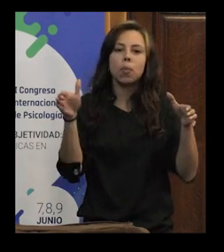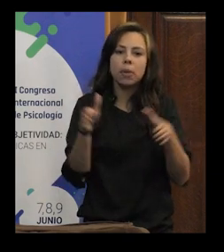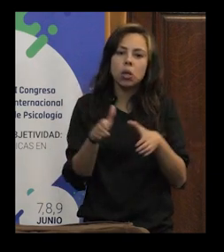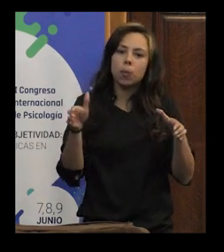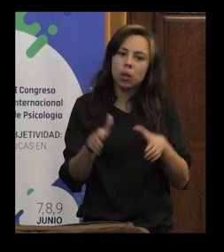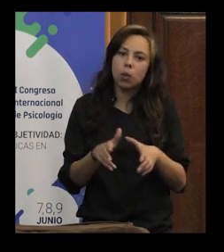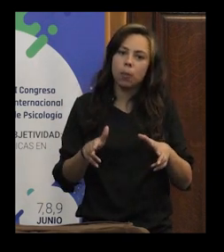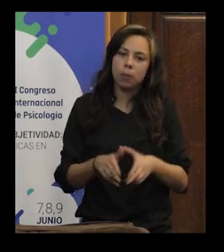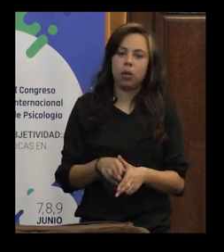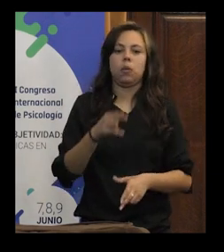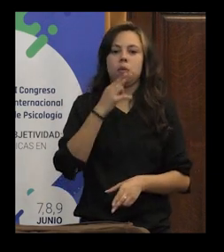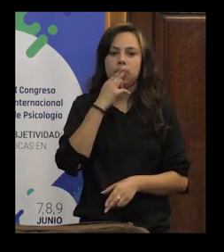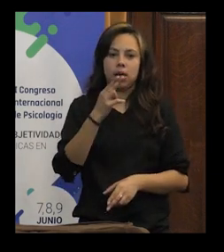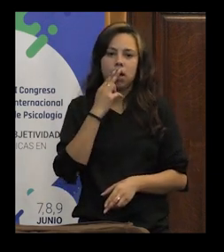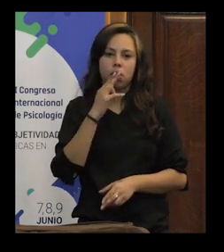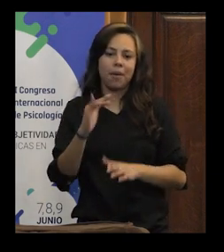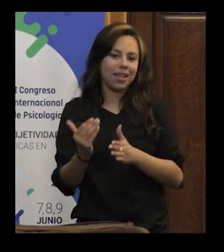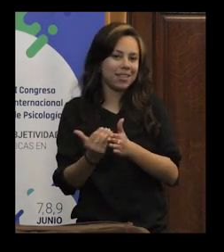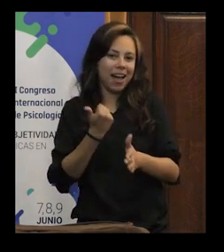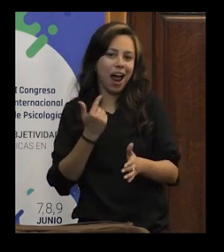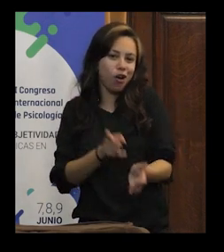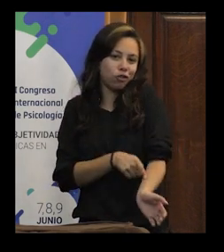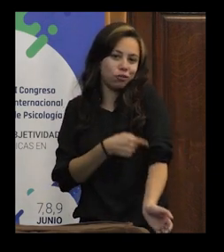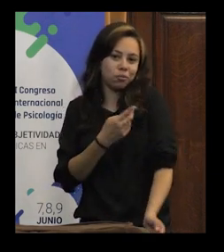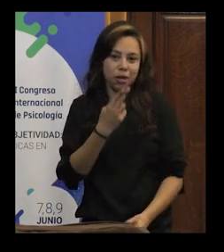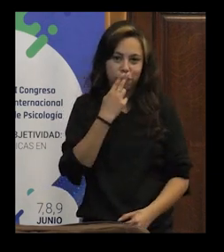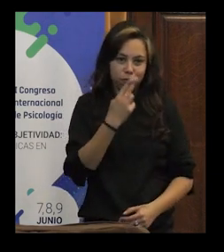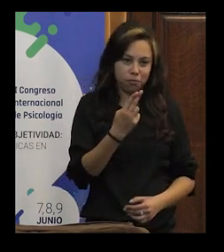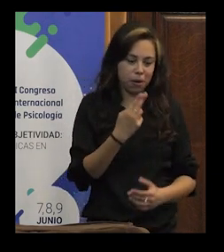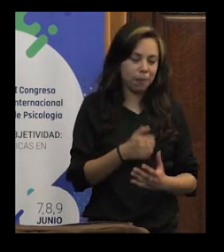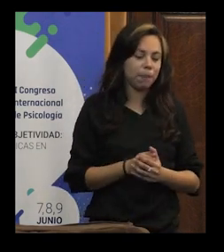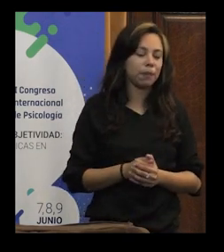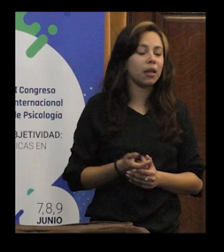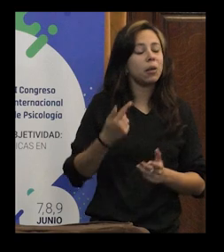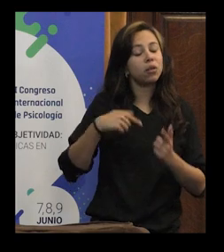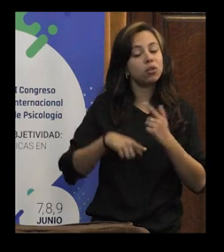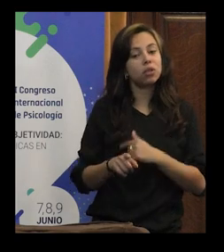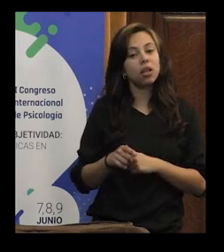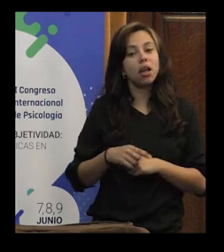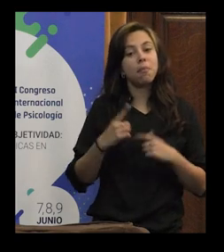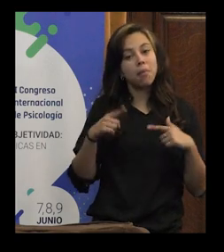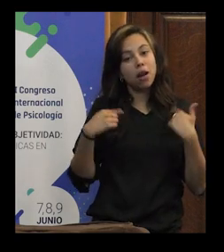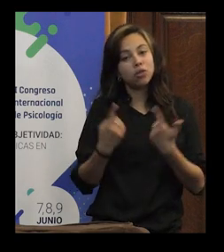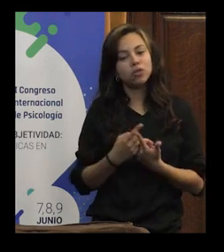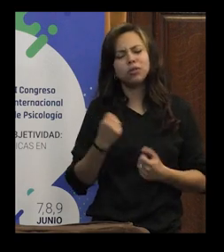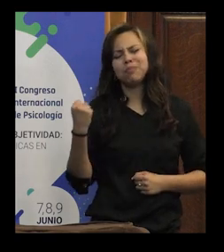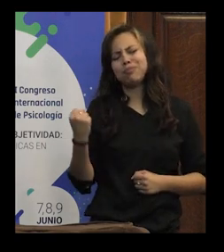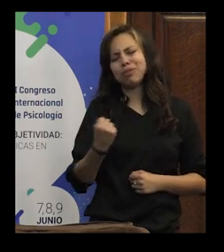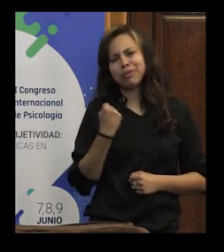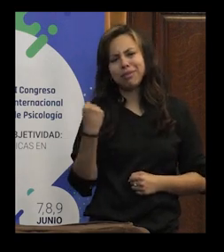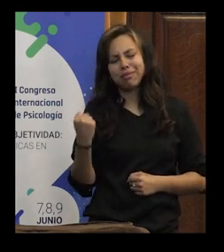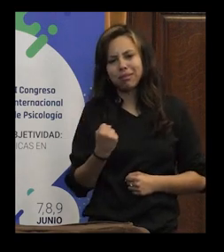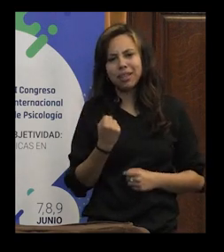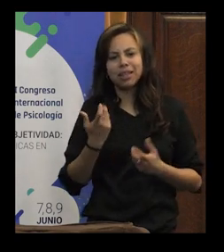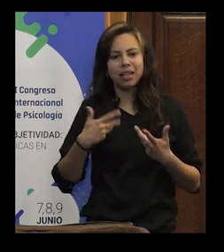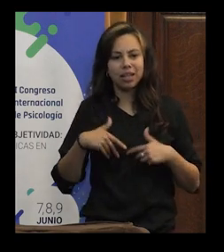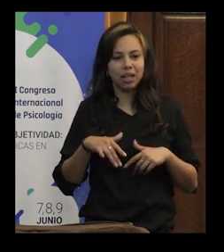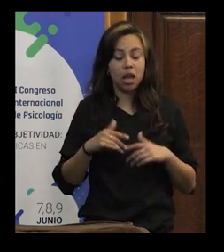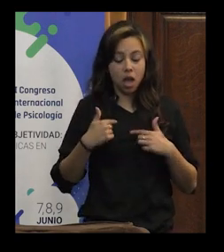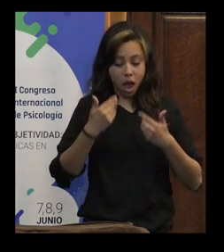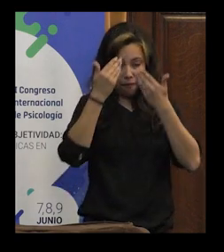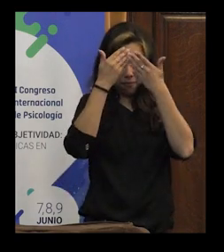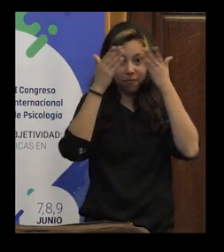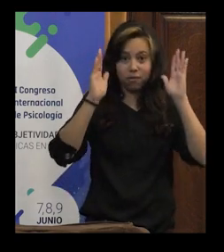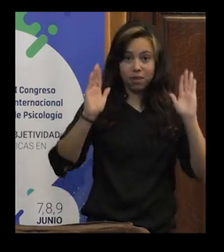não saludáveis. E, sobretudo, é importante para nós estarmos